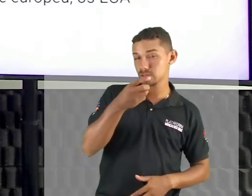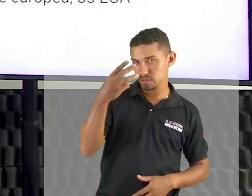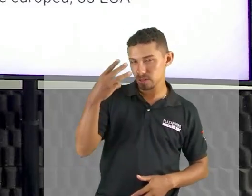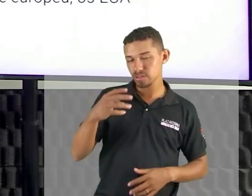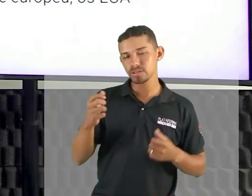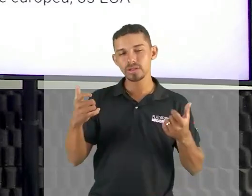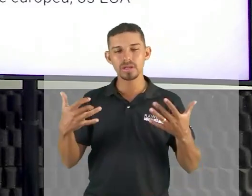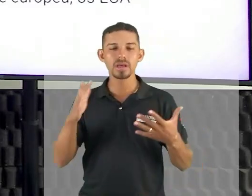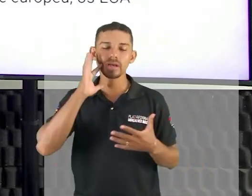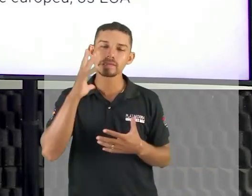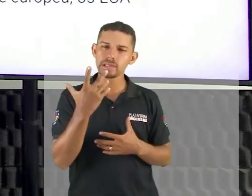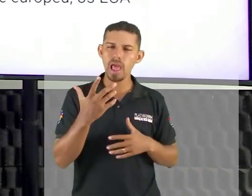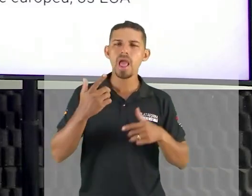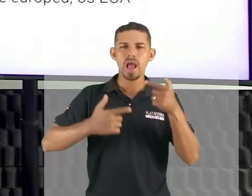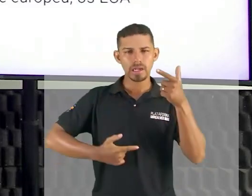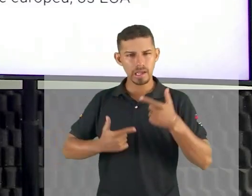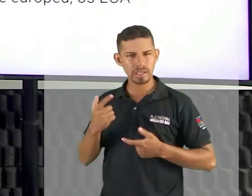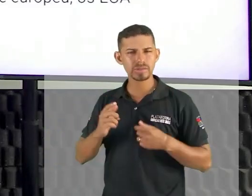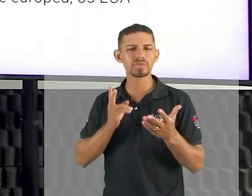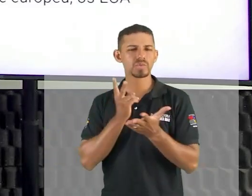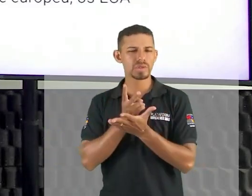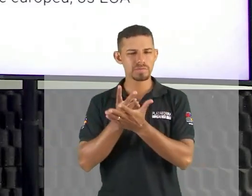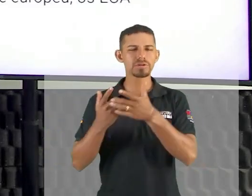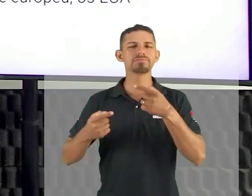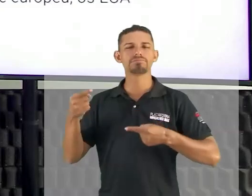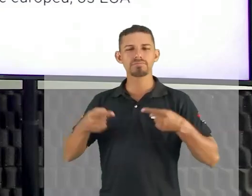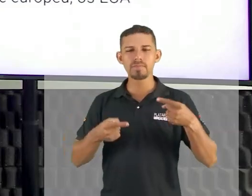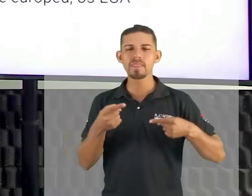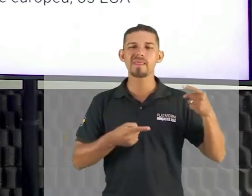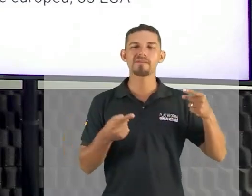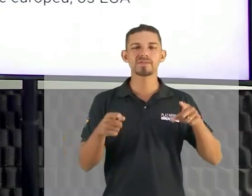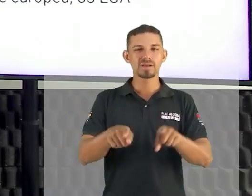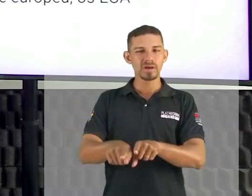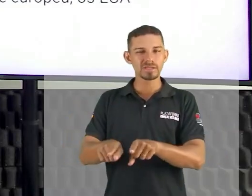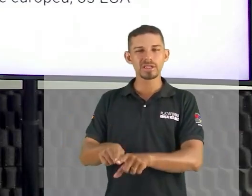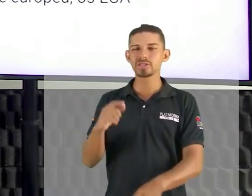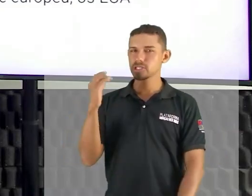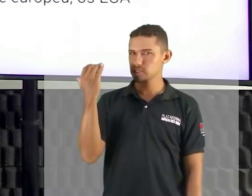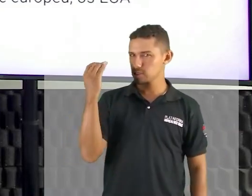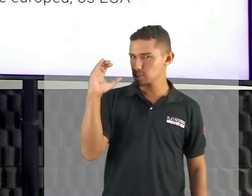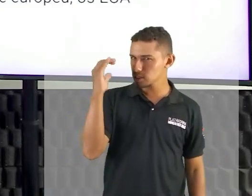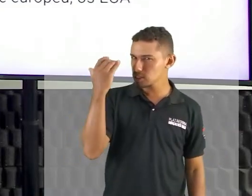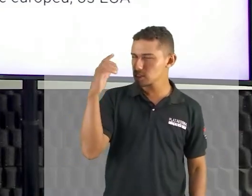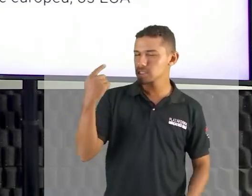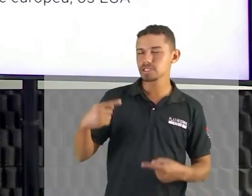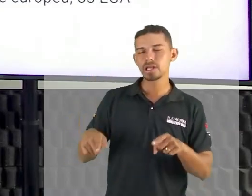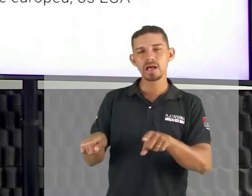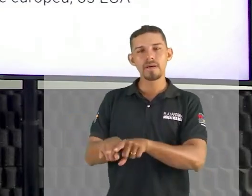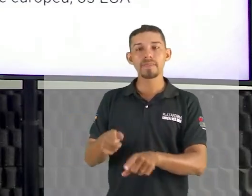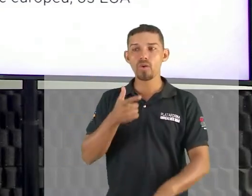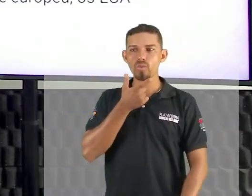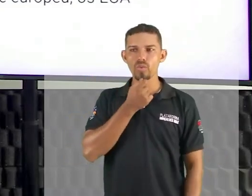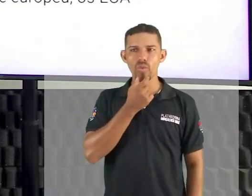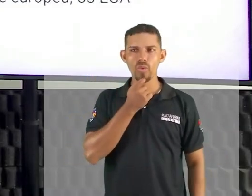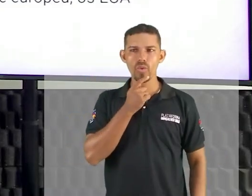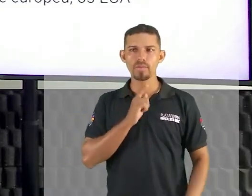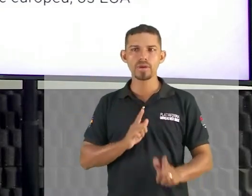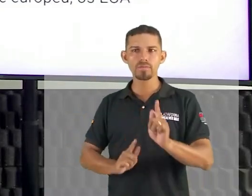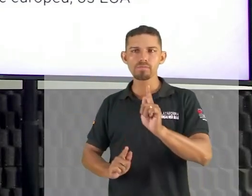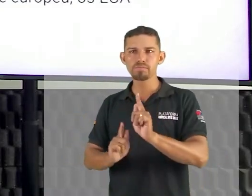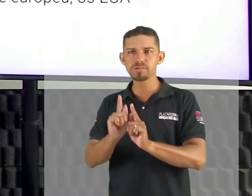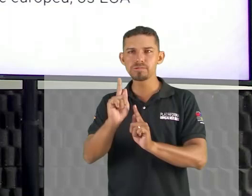trazer essas duas nações. E elas vão sempre estar em disputa. Uma disputa cientista, a questão, por exemplo, do homem chegar à